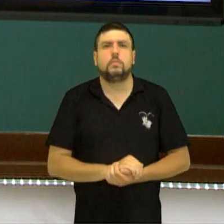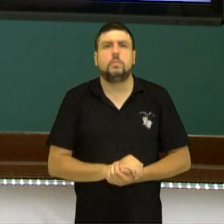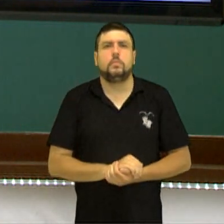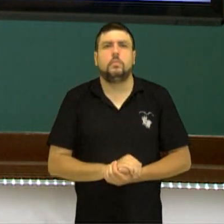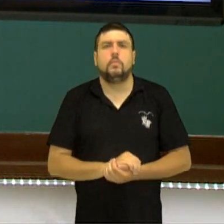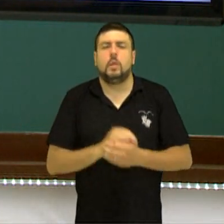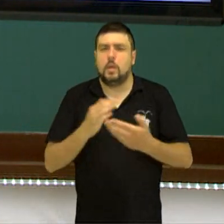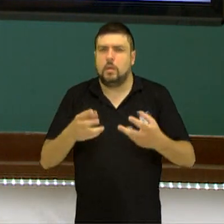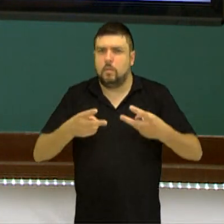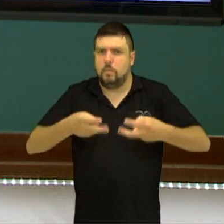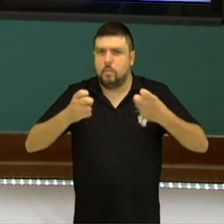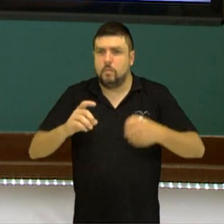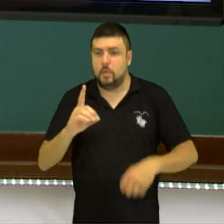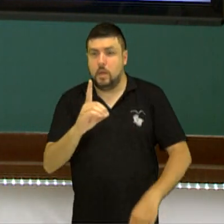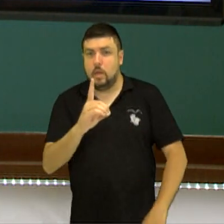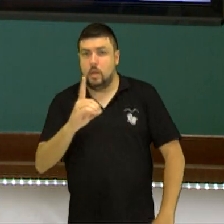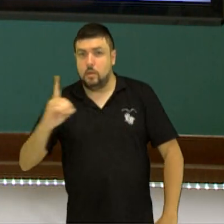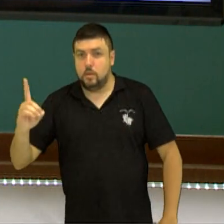positivo. Tudo bem?